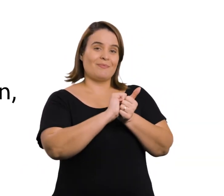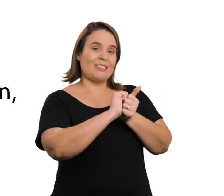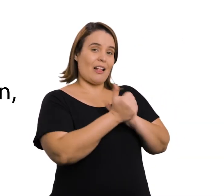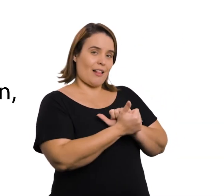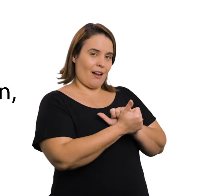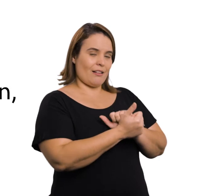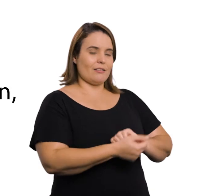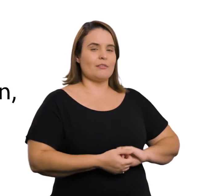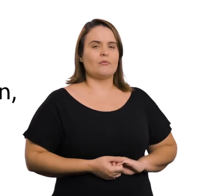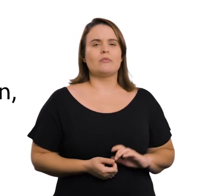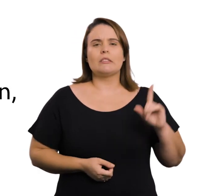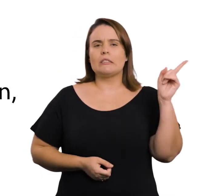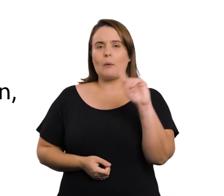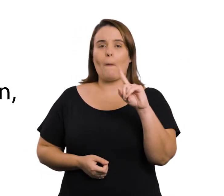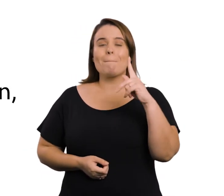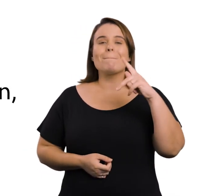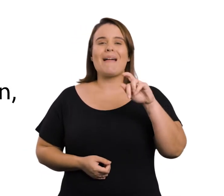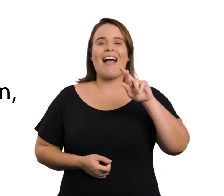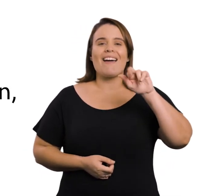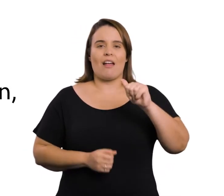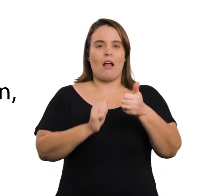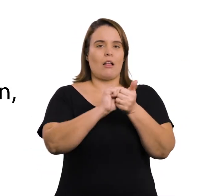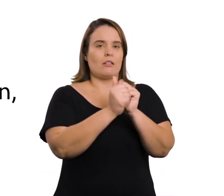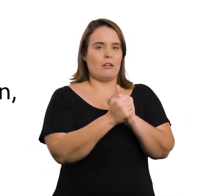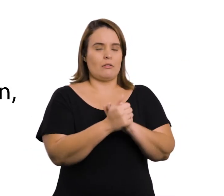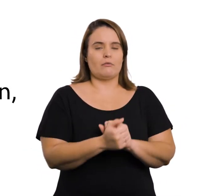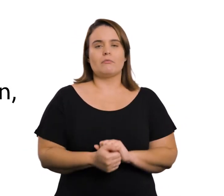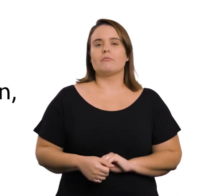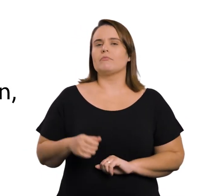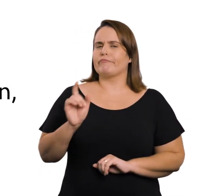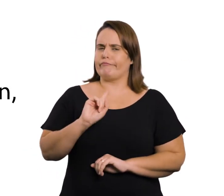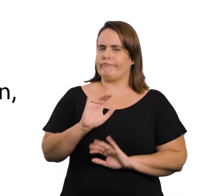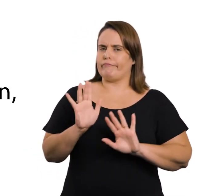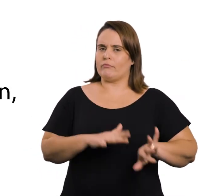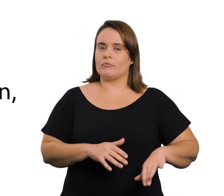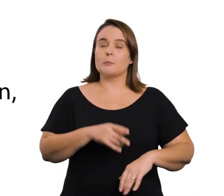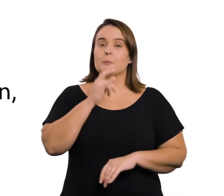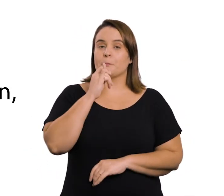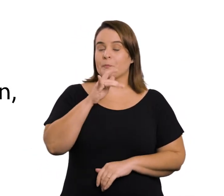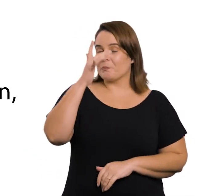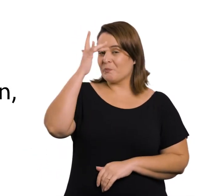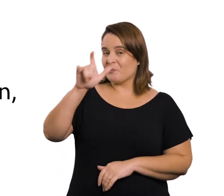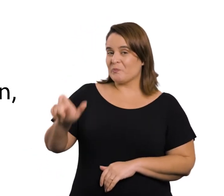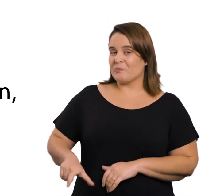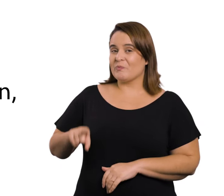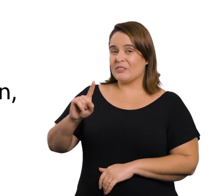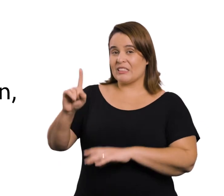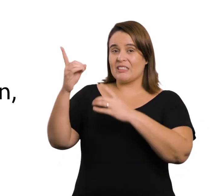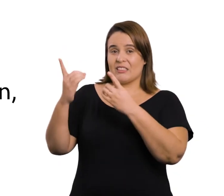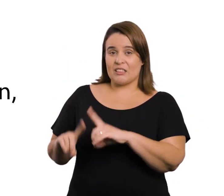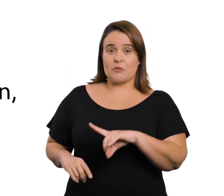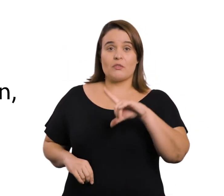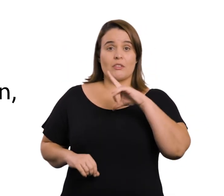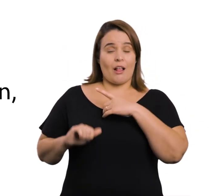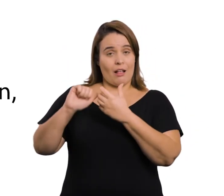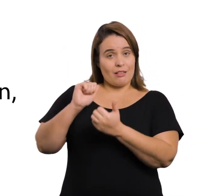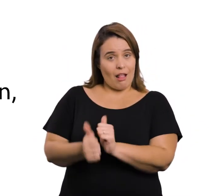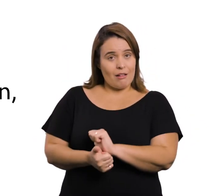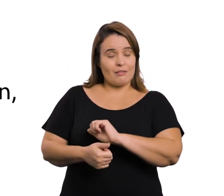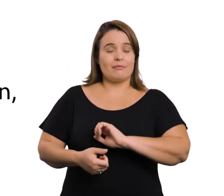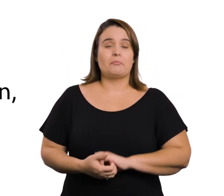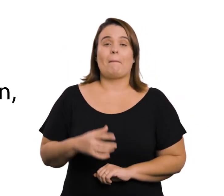comunicação. Atleta. E não para-atleta ou para-atleta. Exemplos: atleta